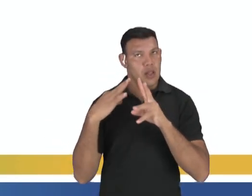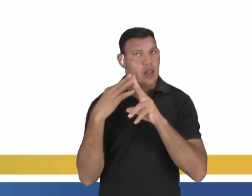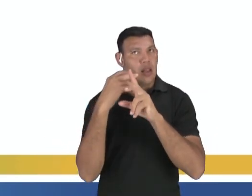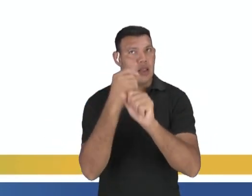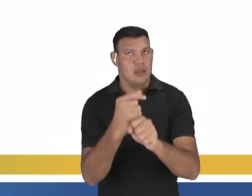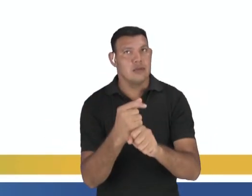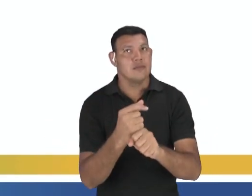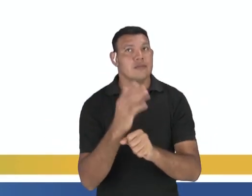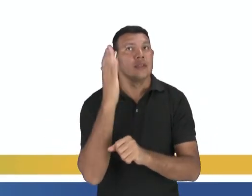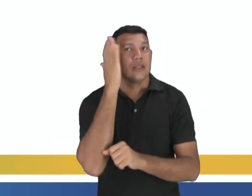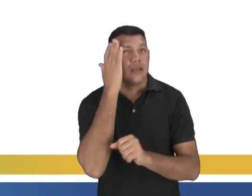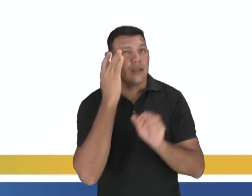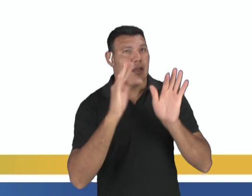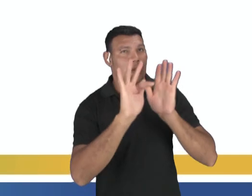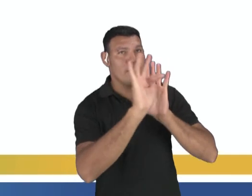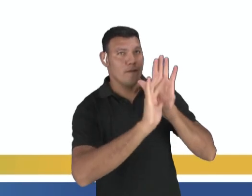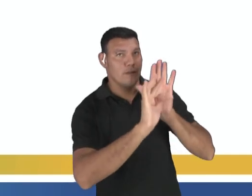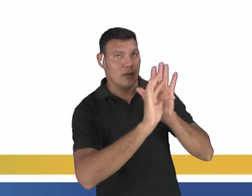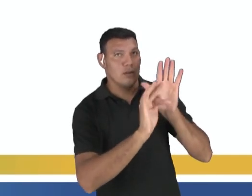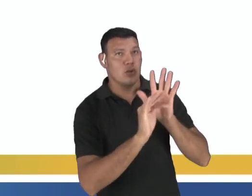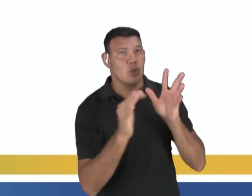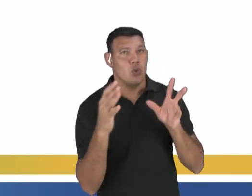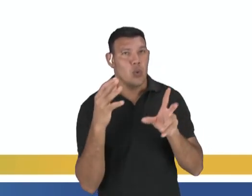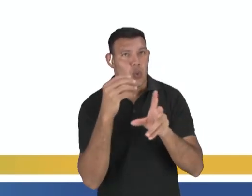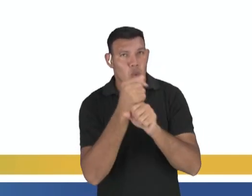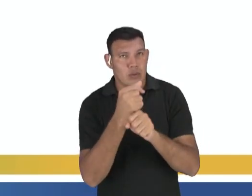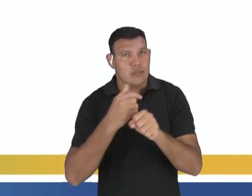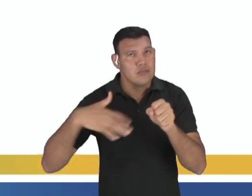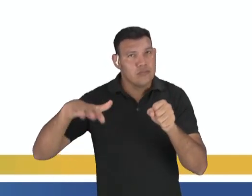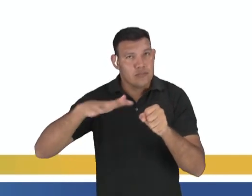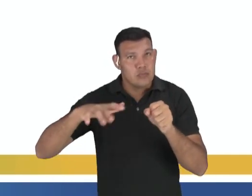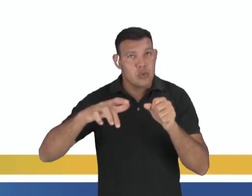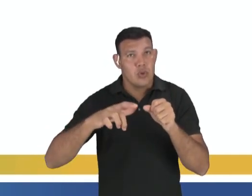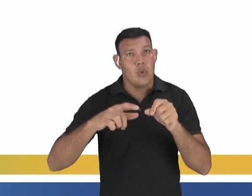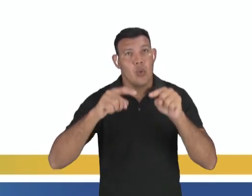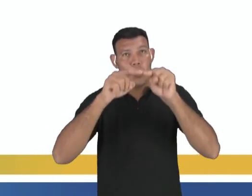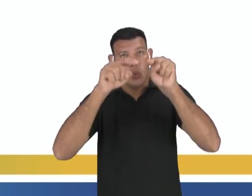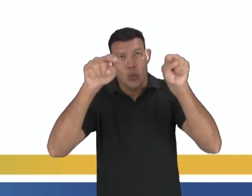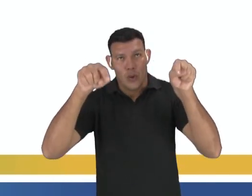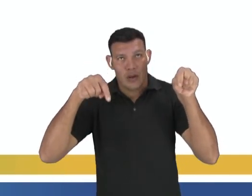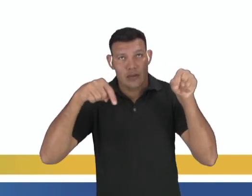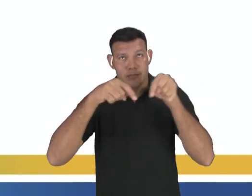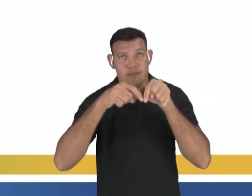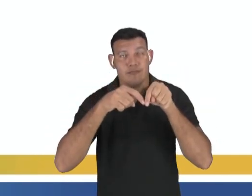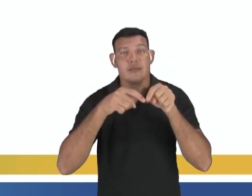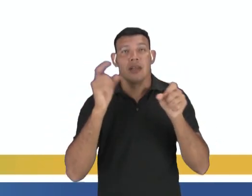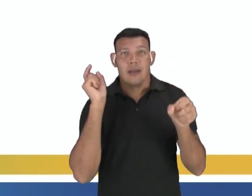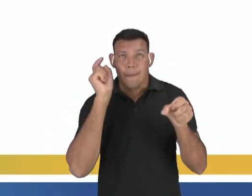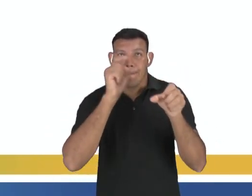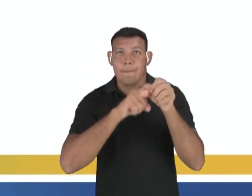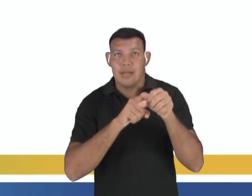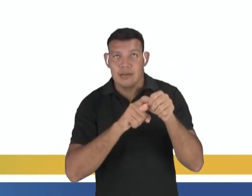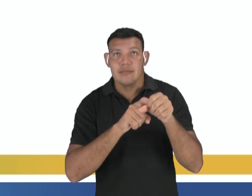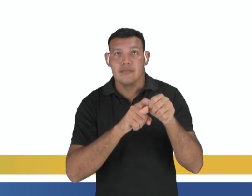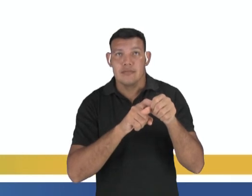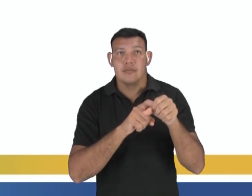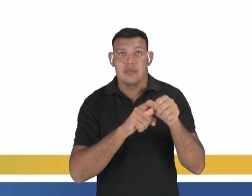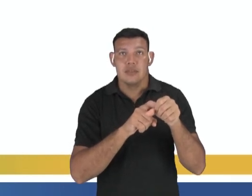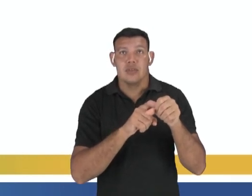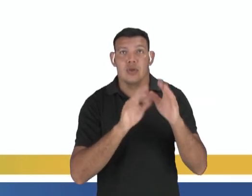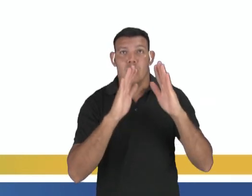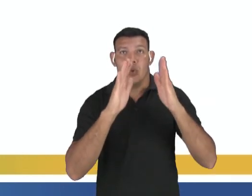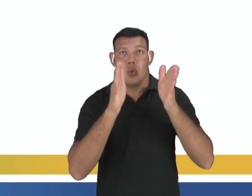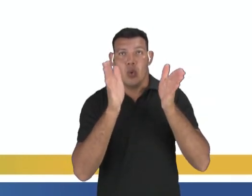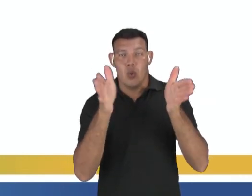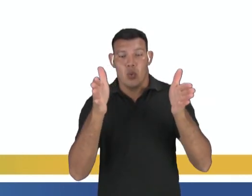né, para calcular a área de um quadrado depende da medida de seu lado, determine a área total dessa praça. Então aqui nós temos a